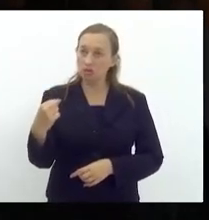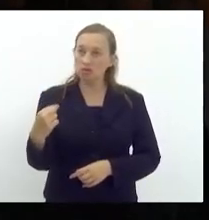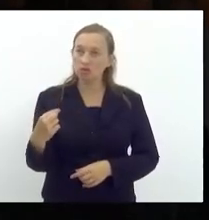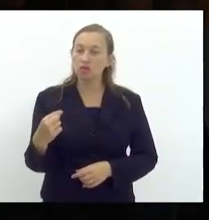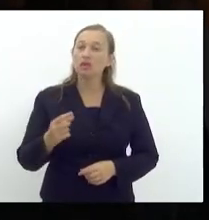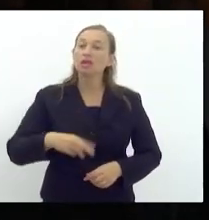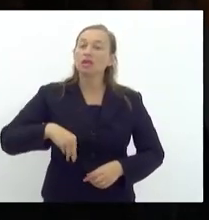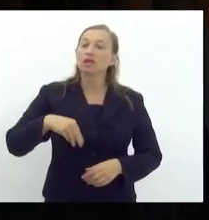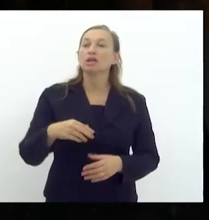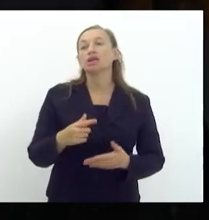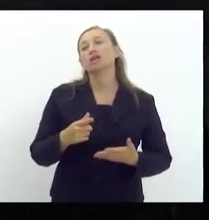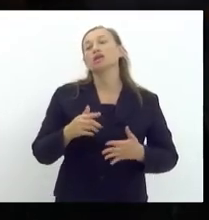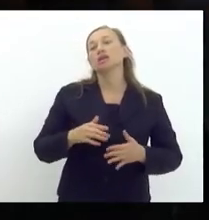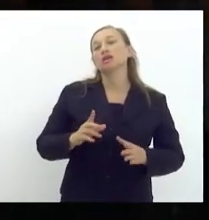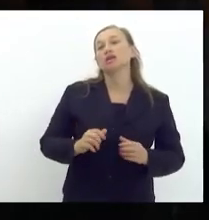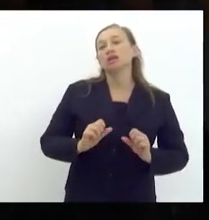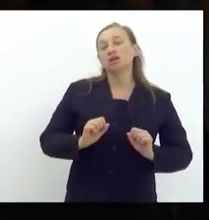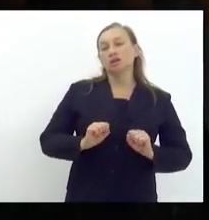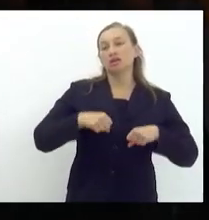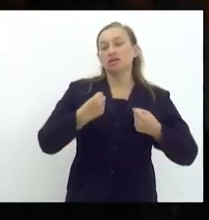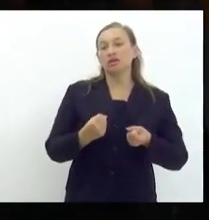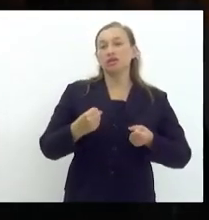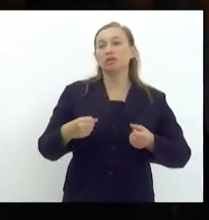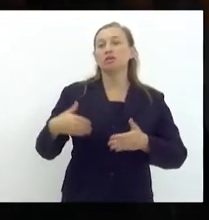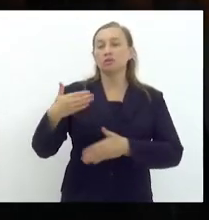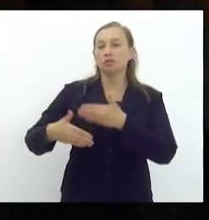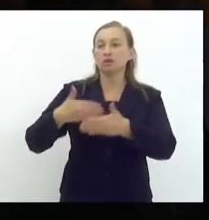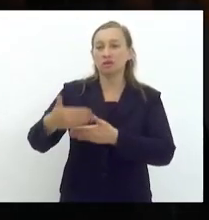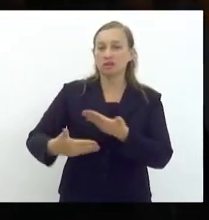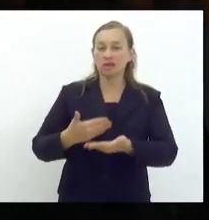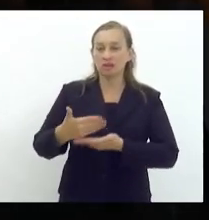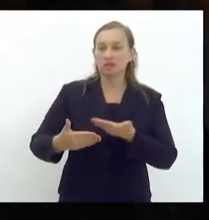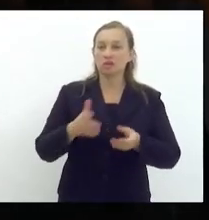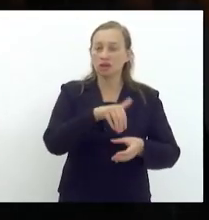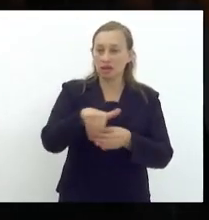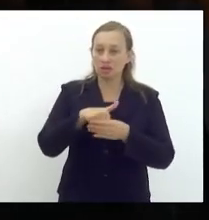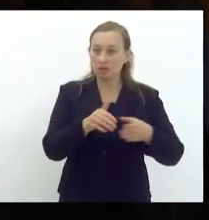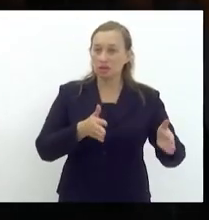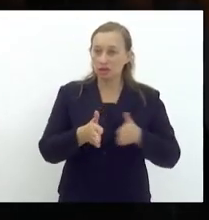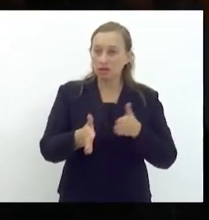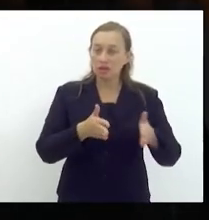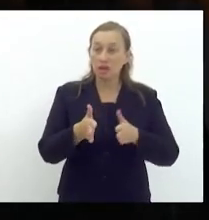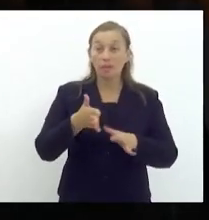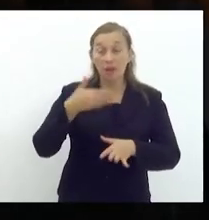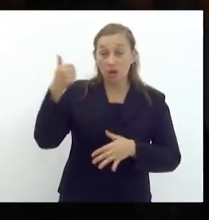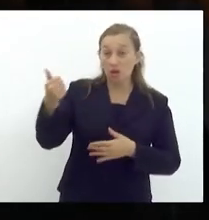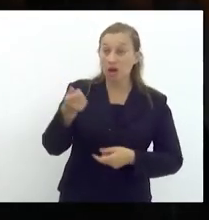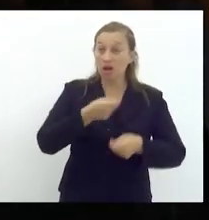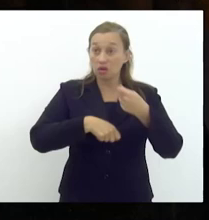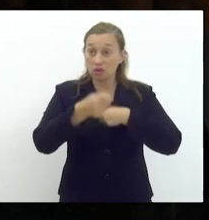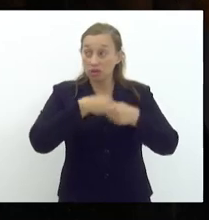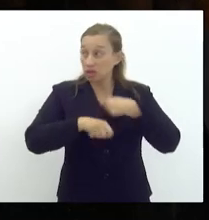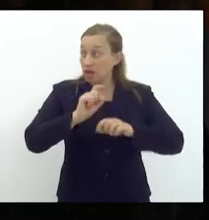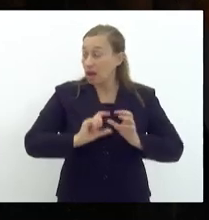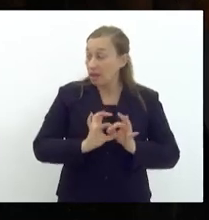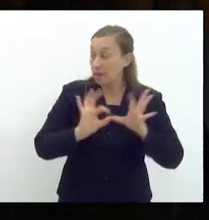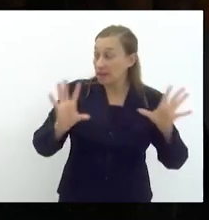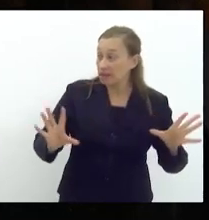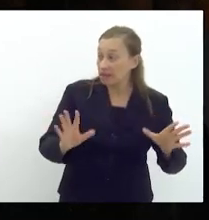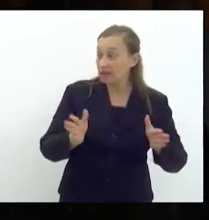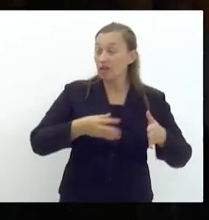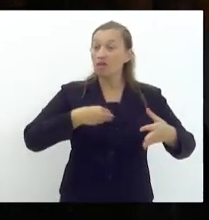defendemos durante todo o processo eleitoral que é a menor intervenção do estado na economia é a maior Liberdade